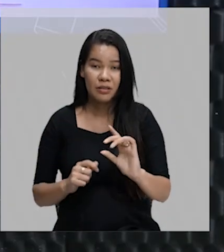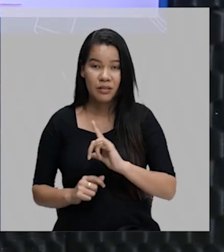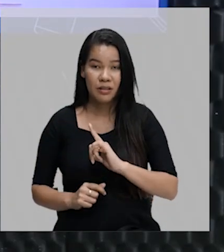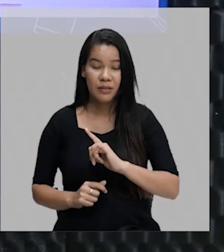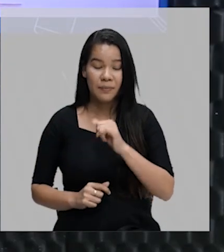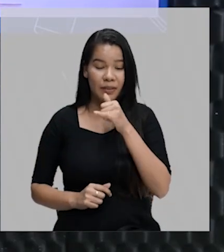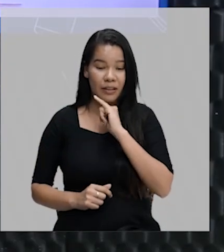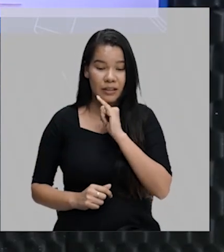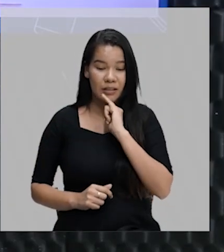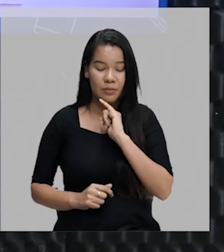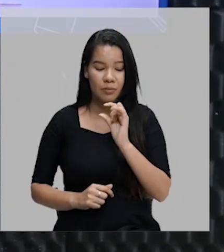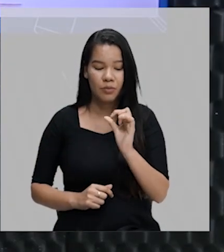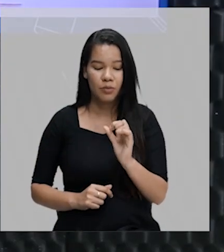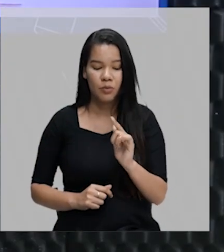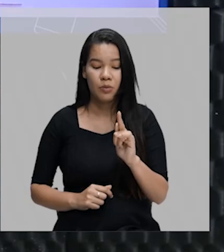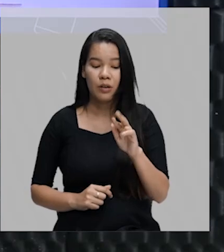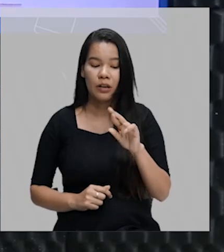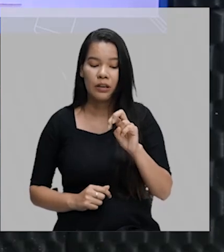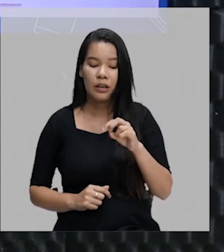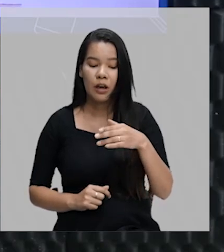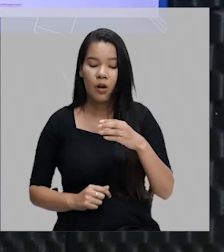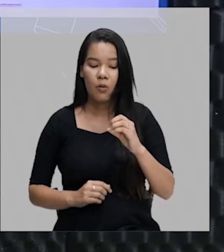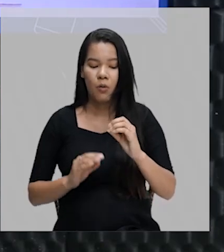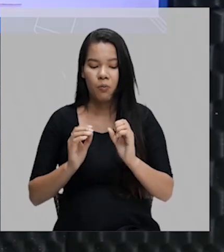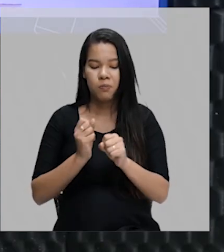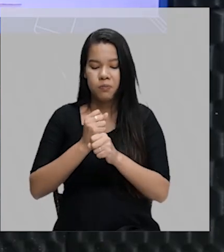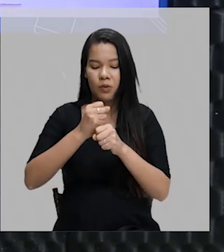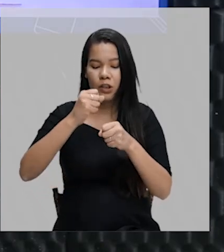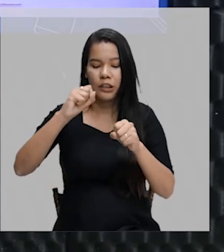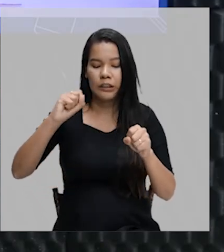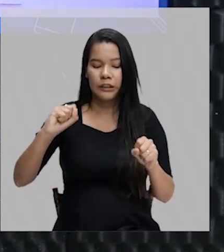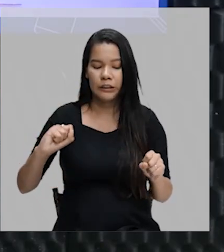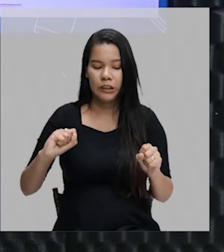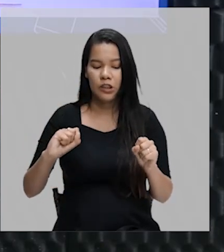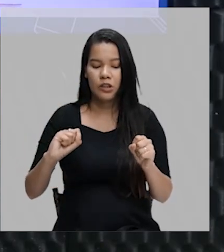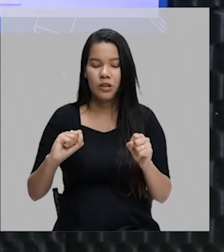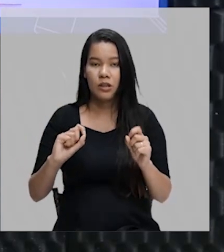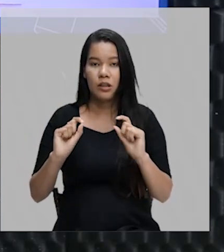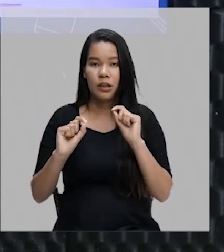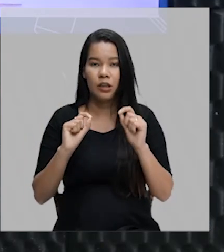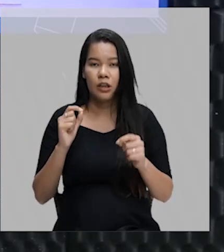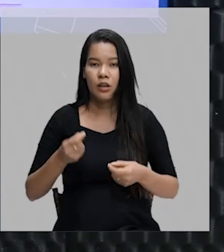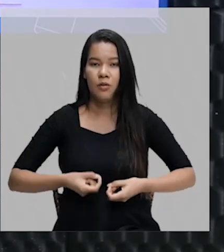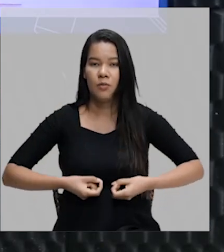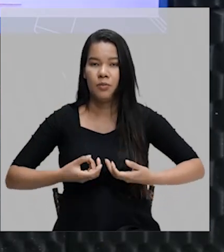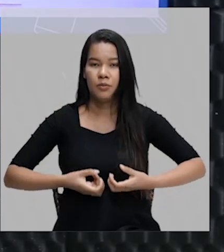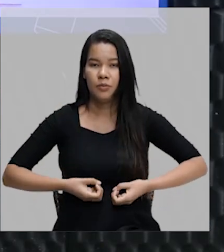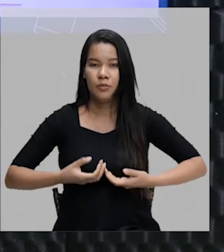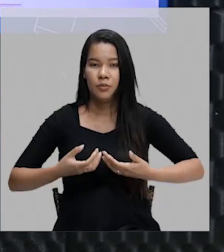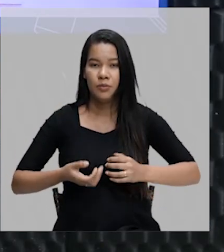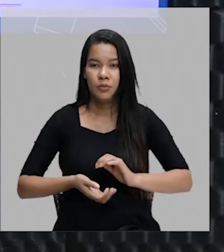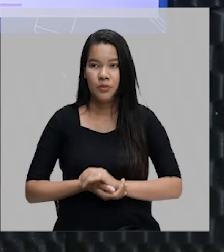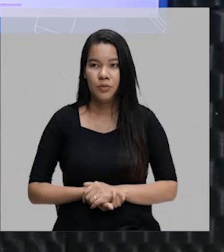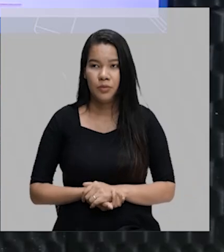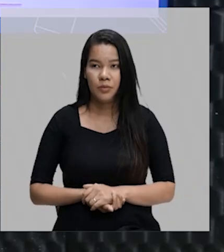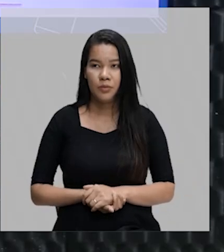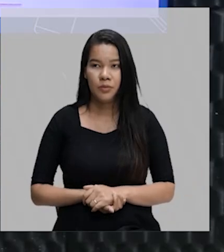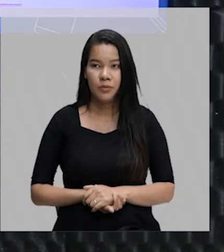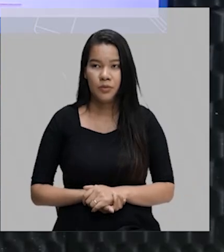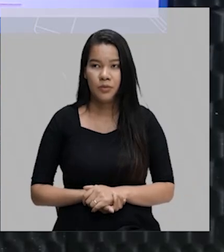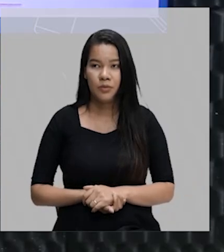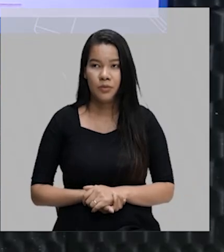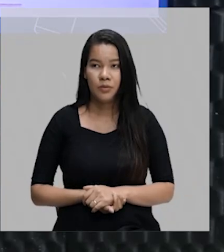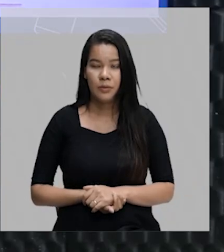grão grande, né, com a espiga bem homogênea, tá? Que produz bastante, que se